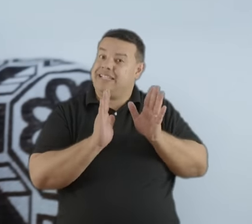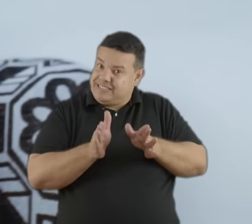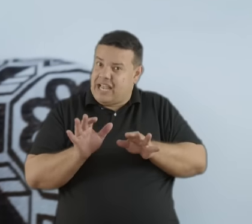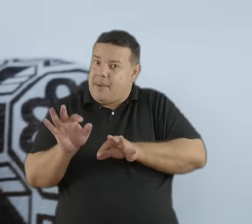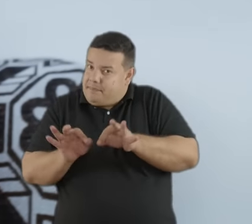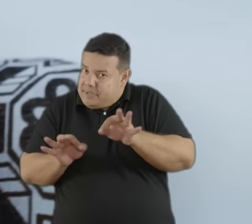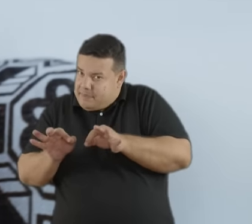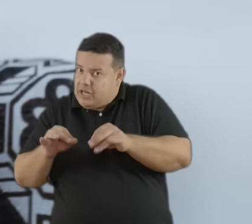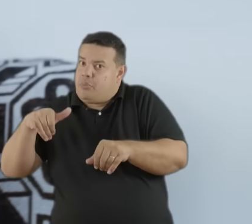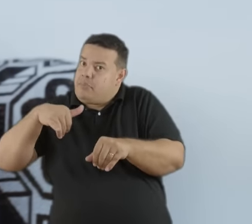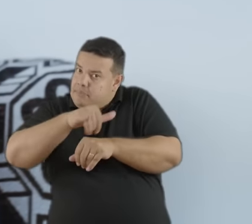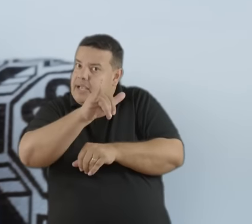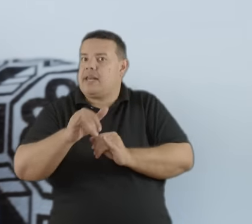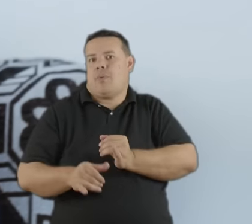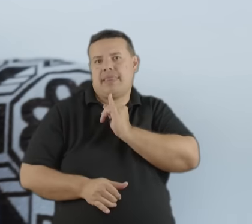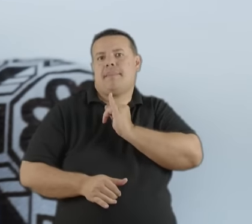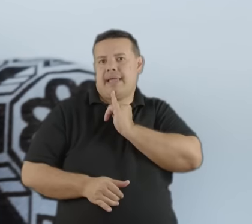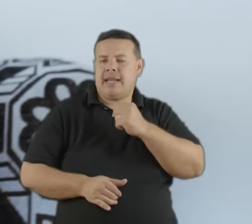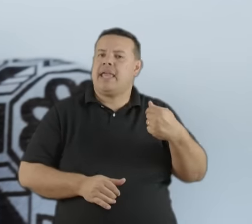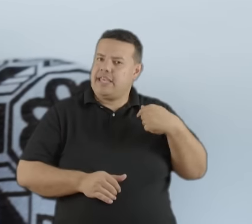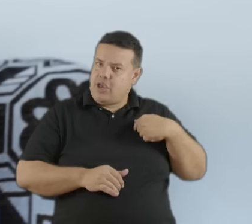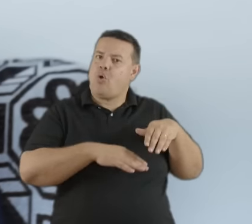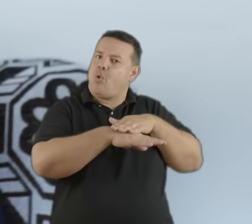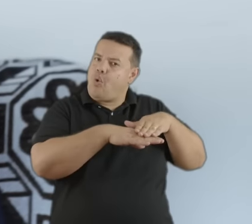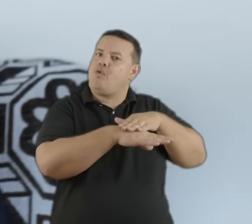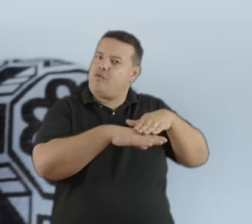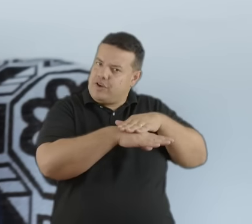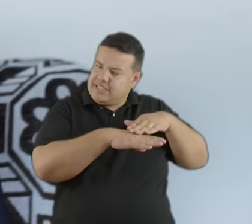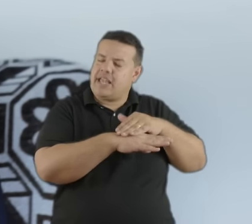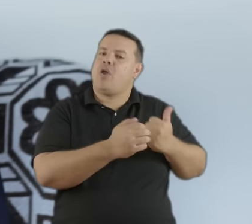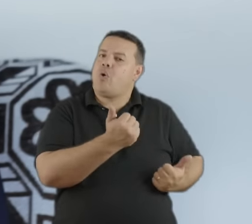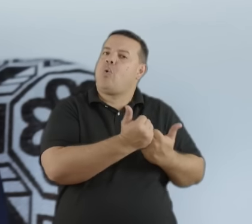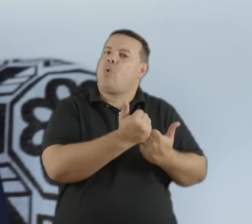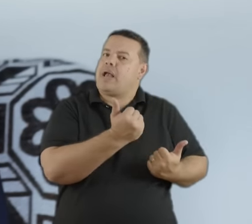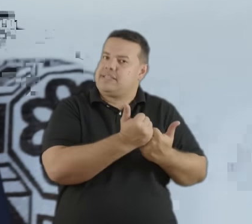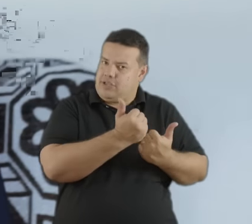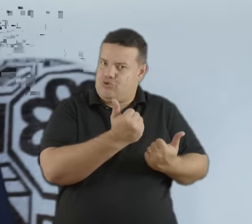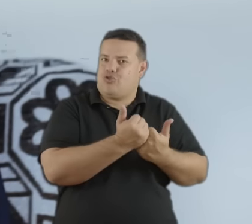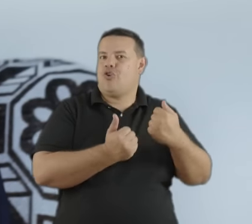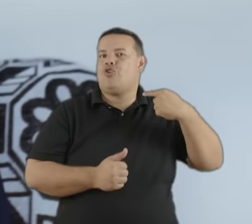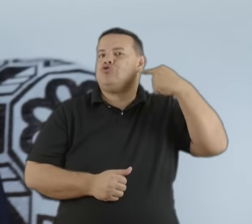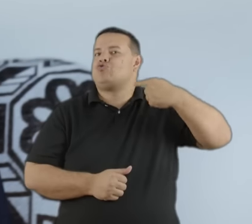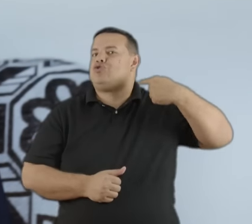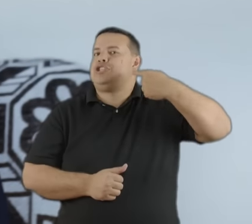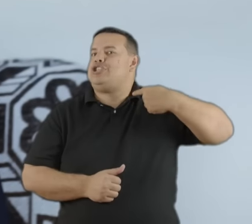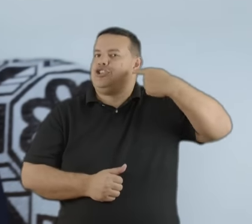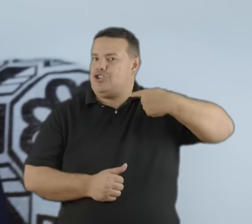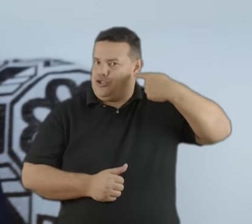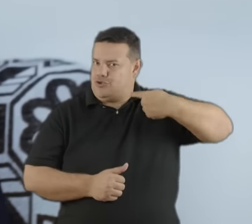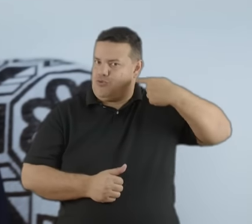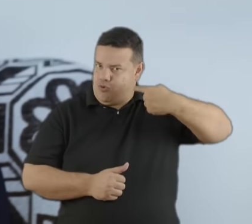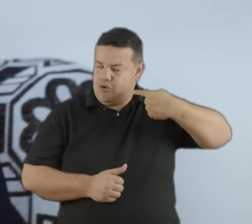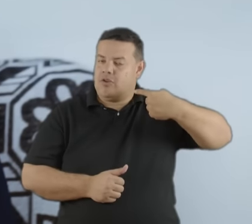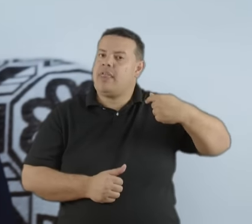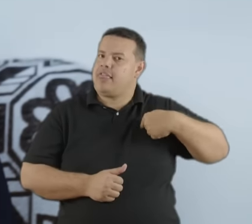já fizeram um esquema aqui para o Itabaiana, e eu conversei com o assessor jurídico Valério de Perrio, nosso